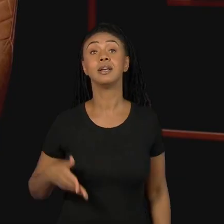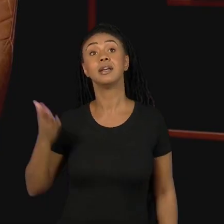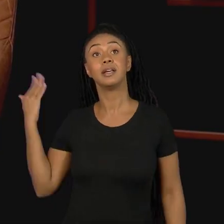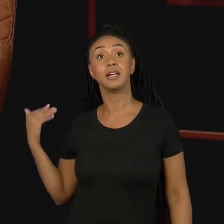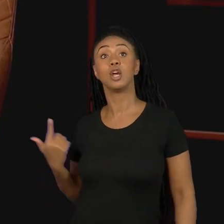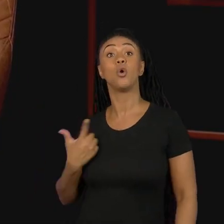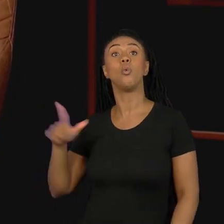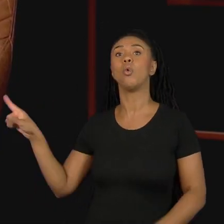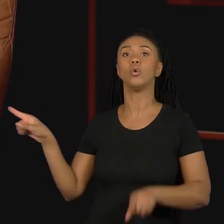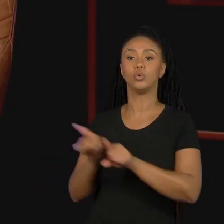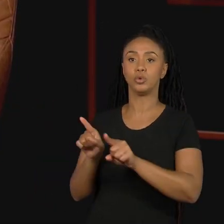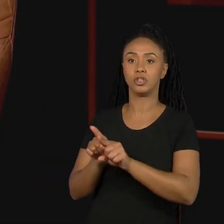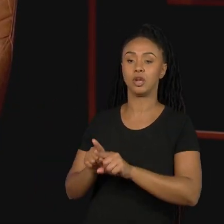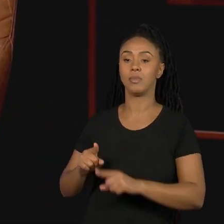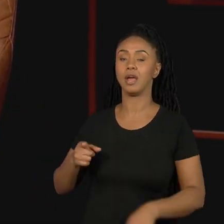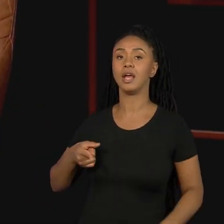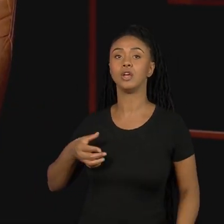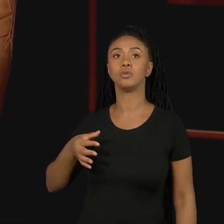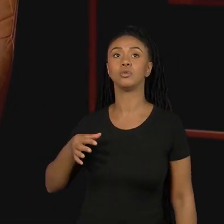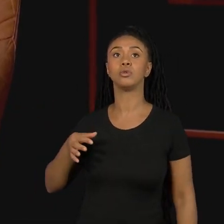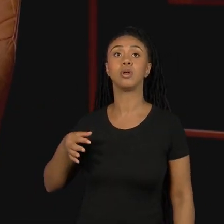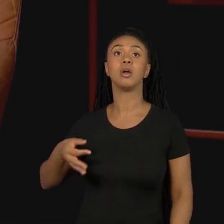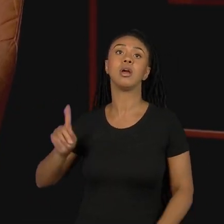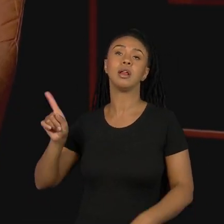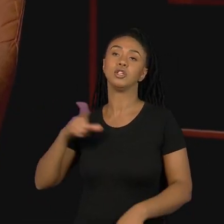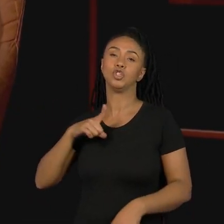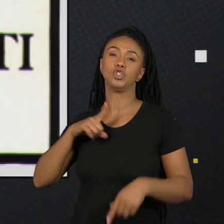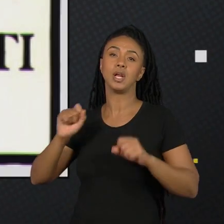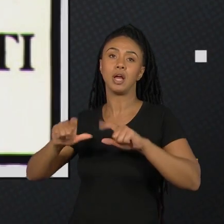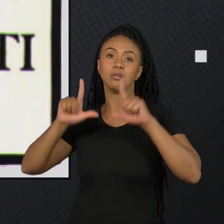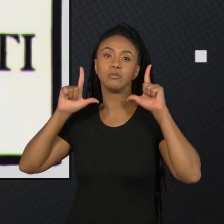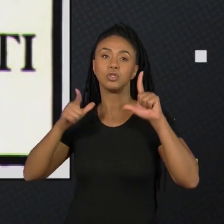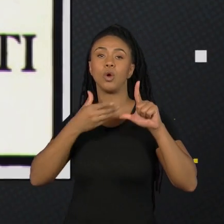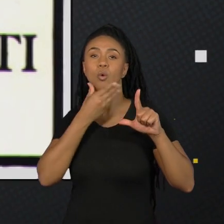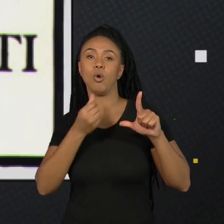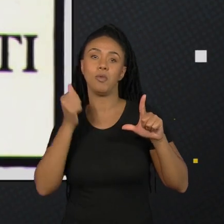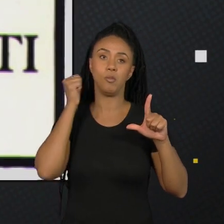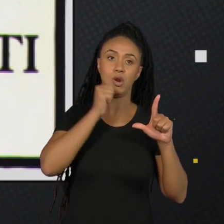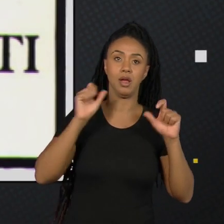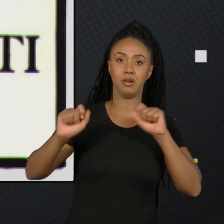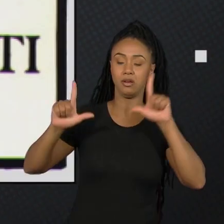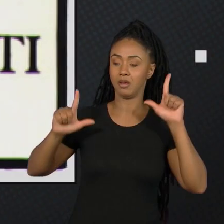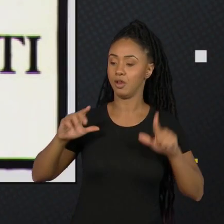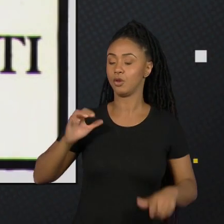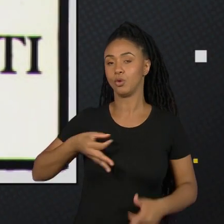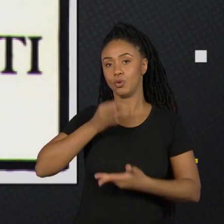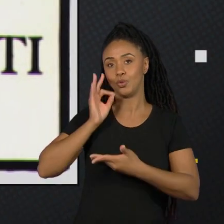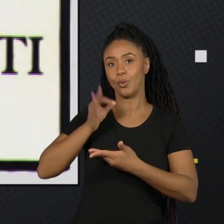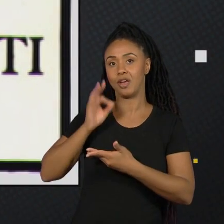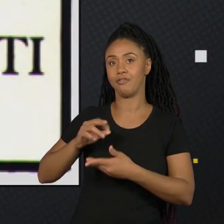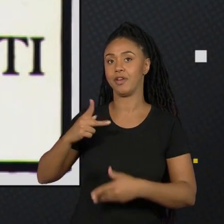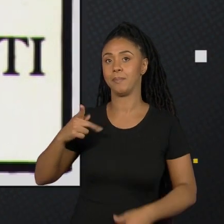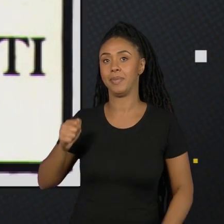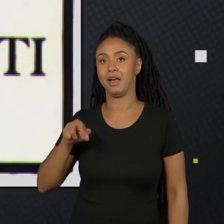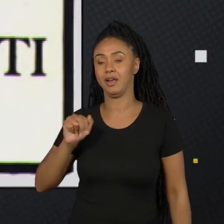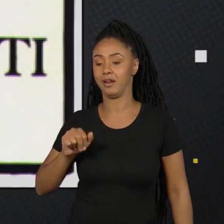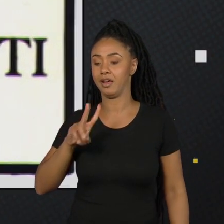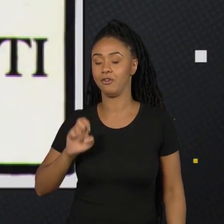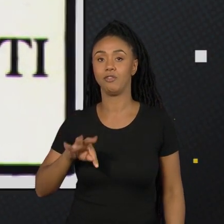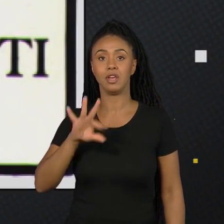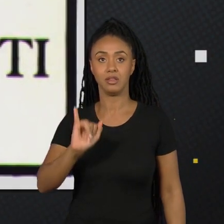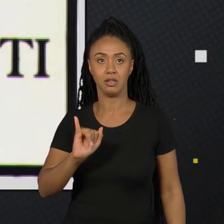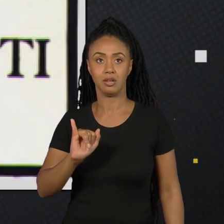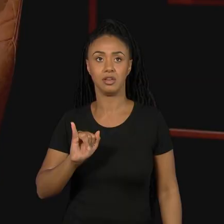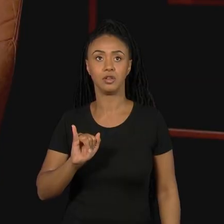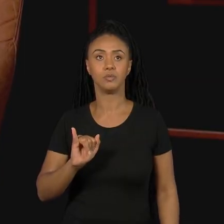Café Paravente, cuja propaganda era o rosto de um homem e uma mulher, que eu logo associei a ambos e ao homem e a mulher que vão no